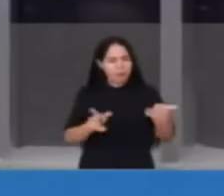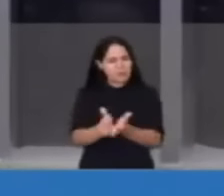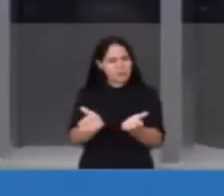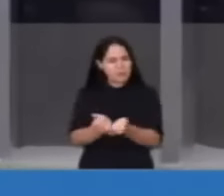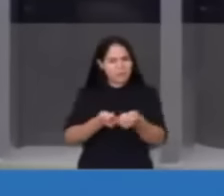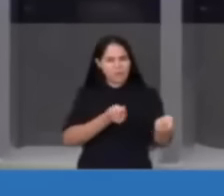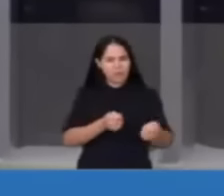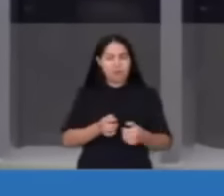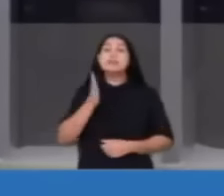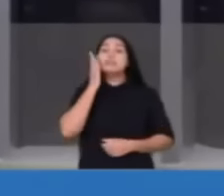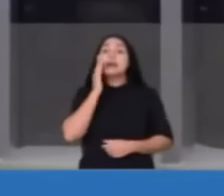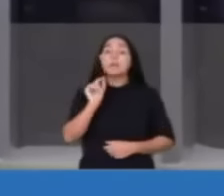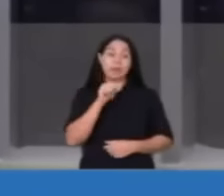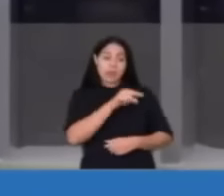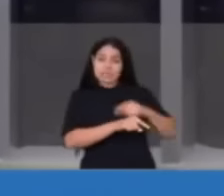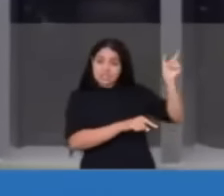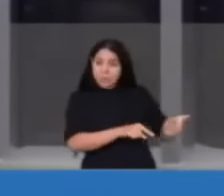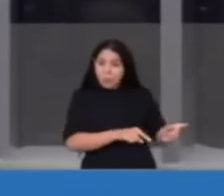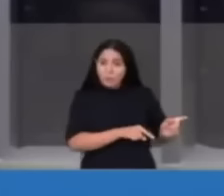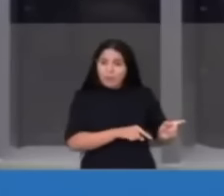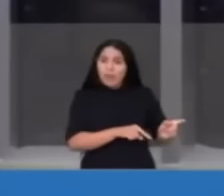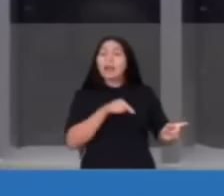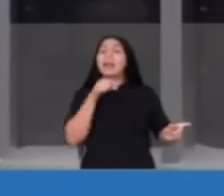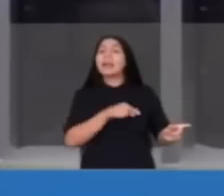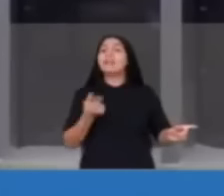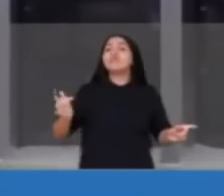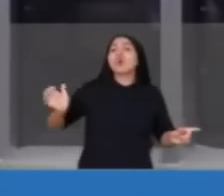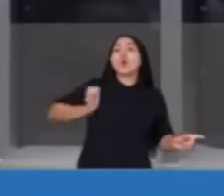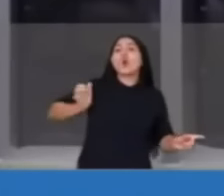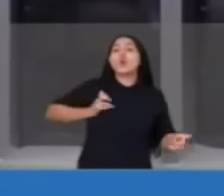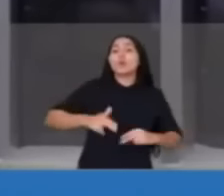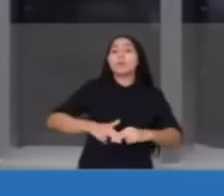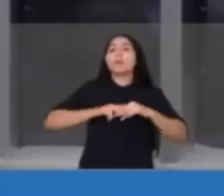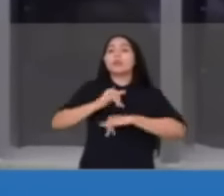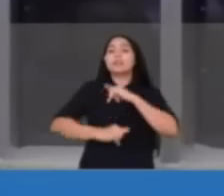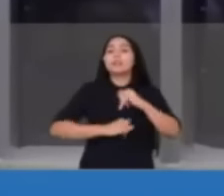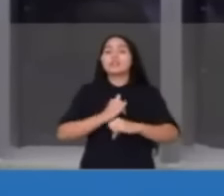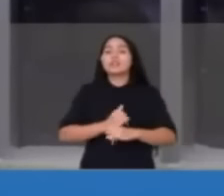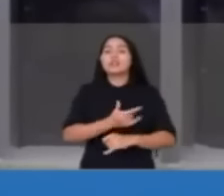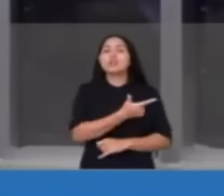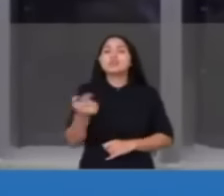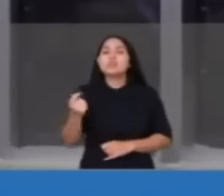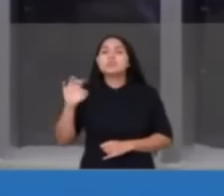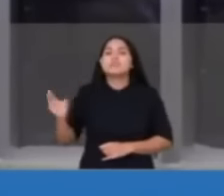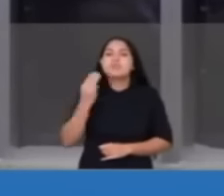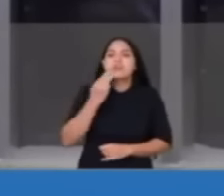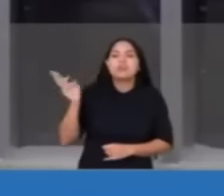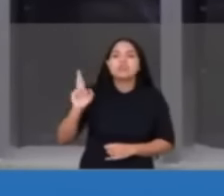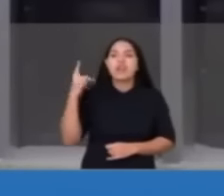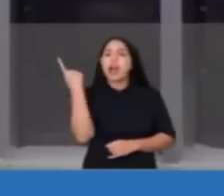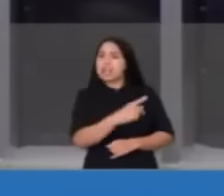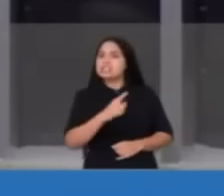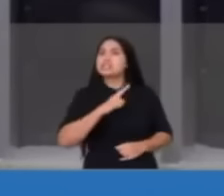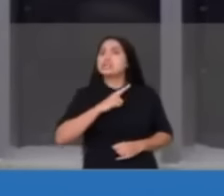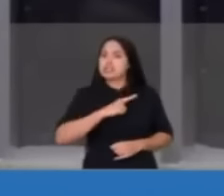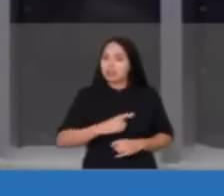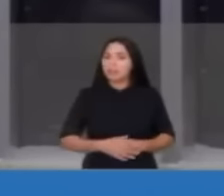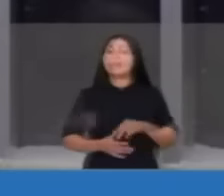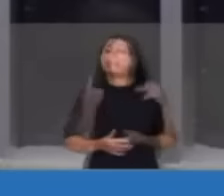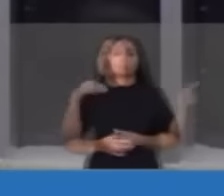cara enriqueceu através de cortes e de manipulação da internet fortuna de 200 milhões de reais e ele quer ganhar a